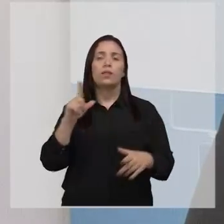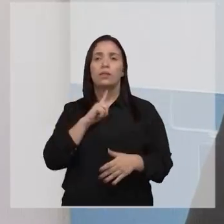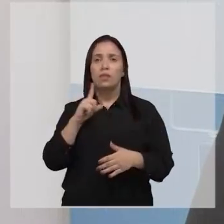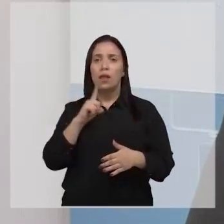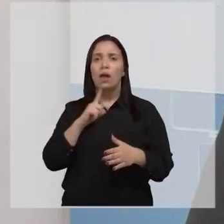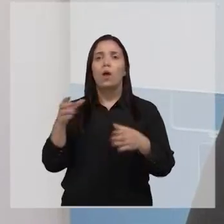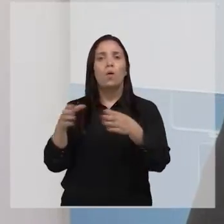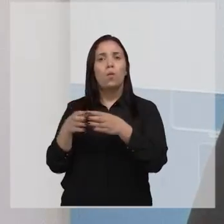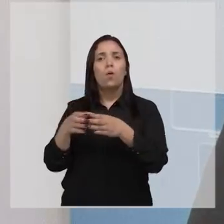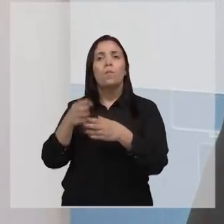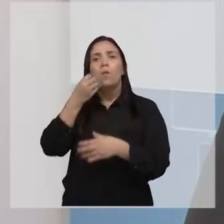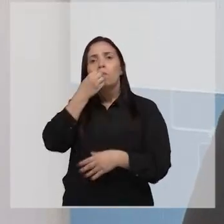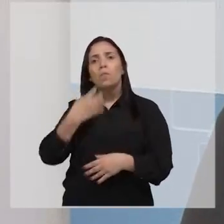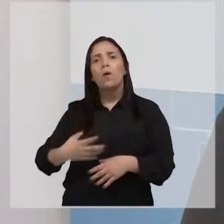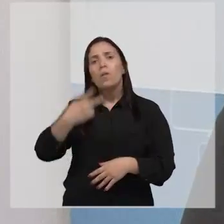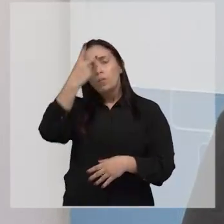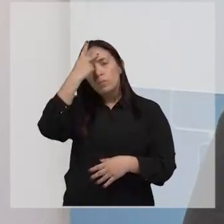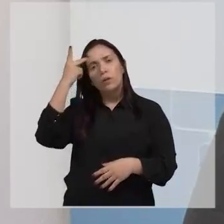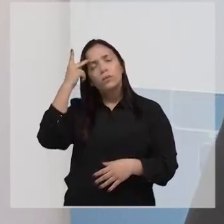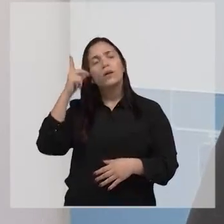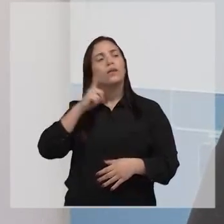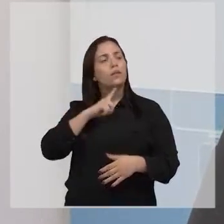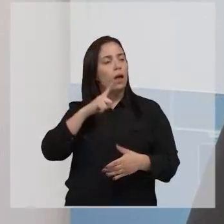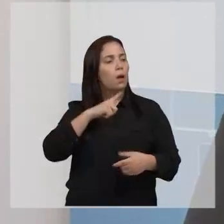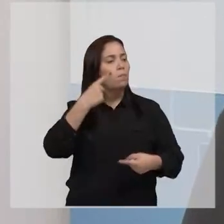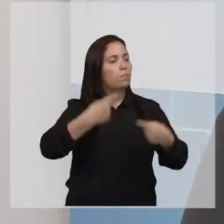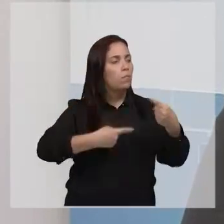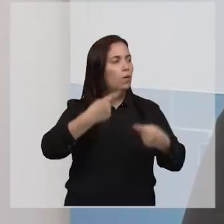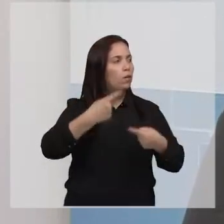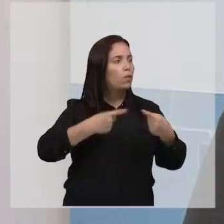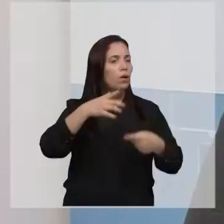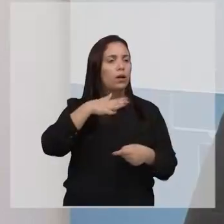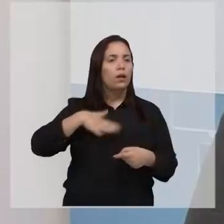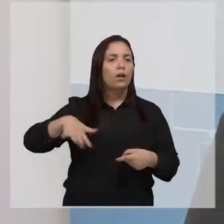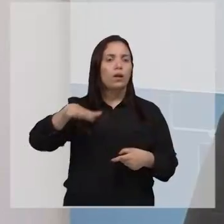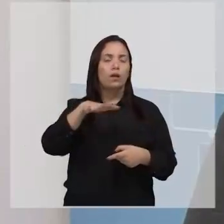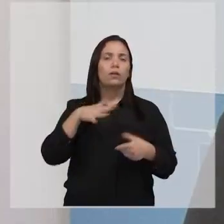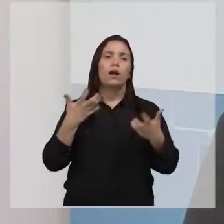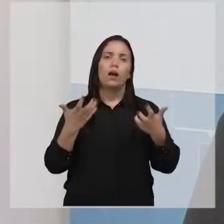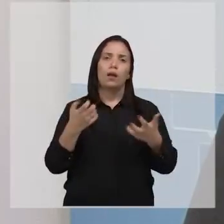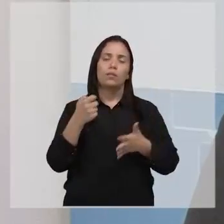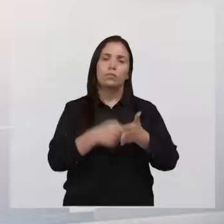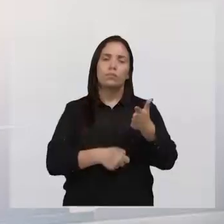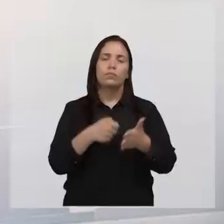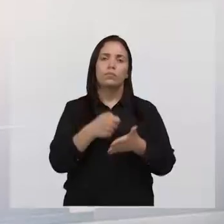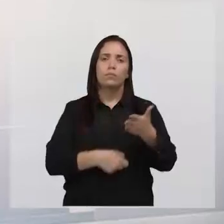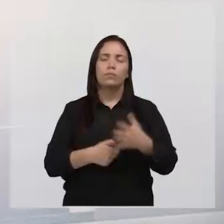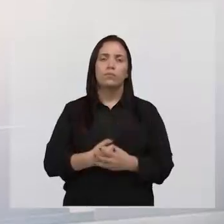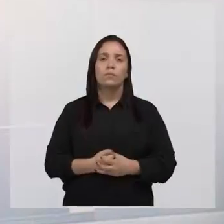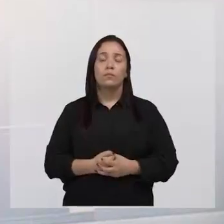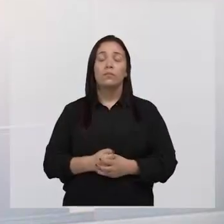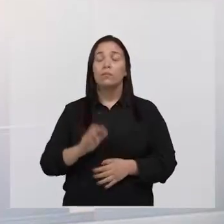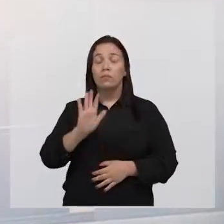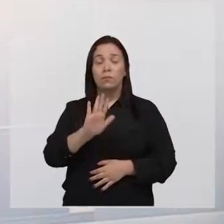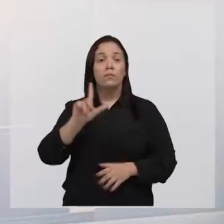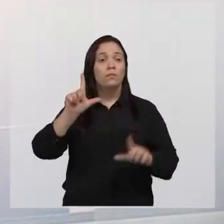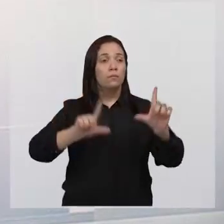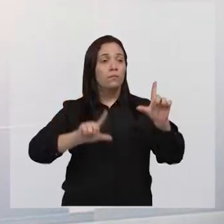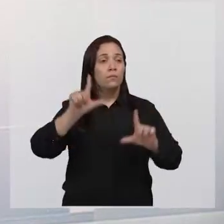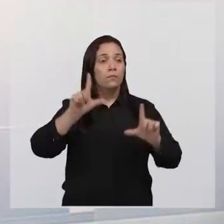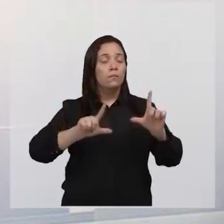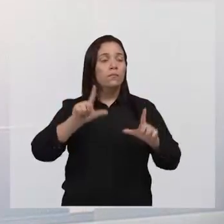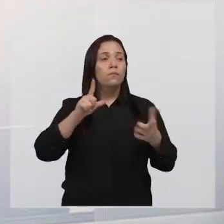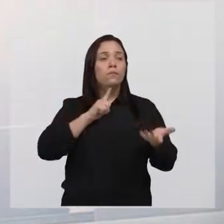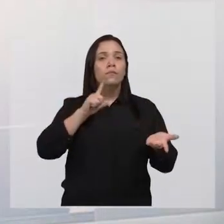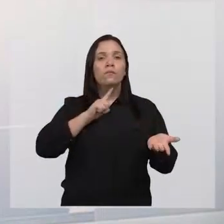de bem que estão na política, que têm mandato, Luiz, que estão combatendo isso. Os grandes canais de televisões, elas têm interesse